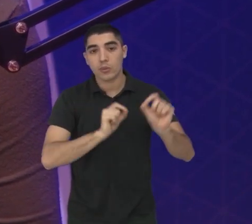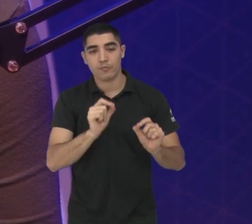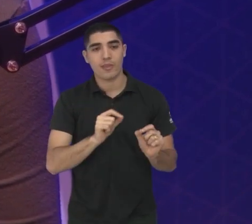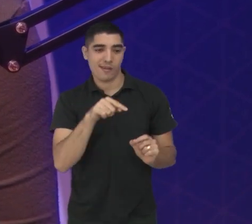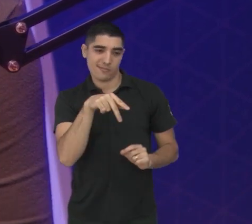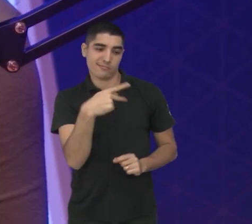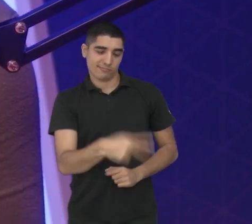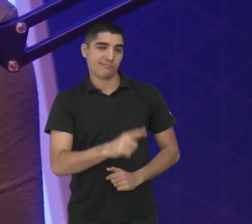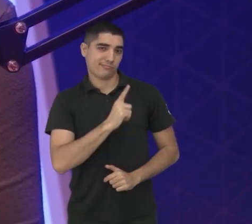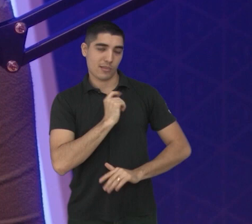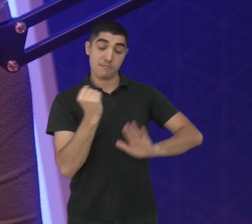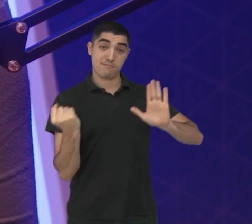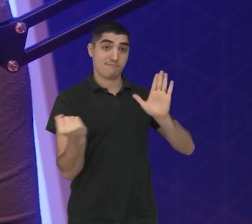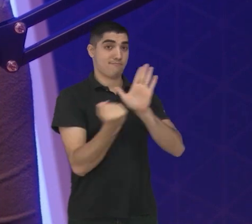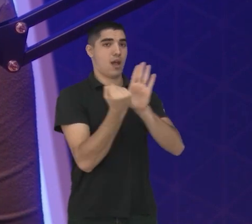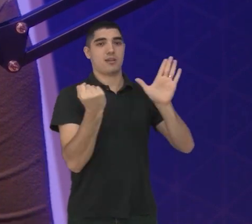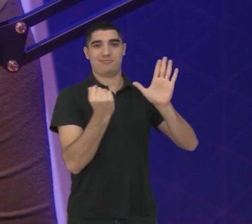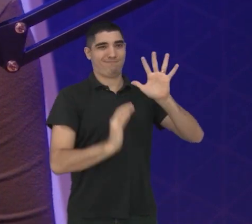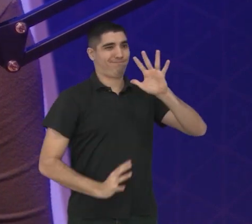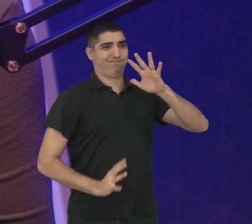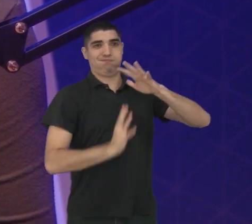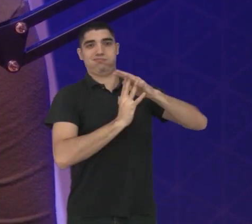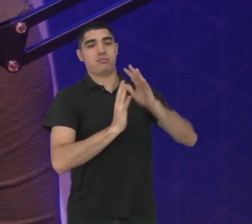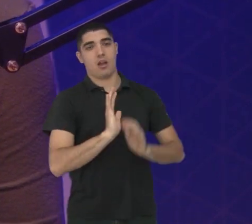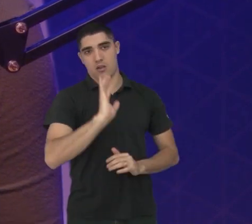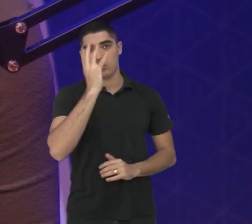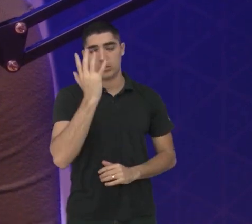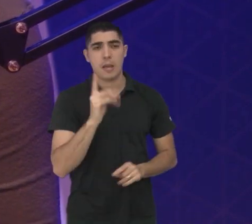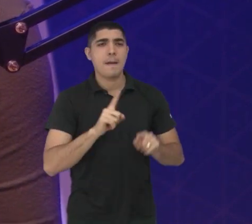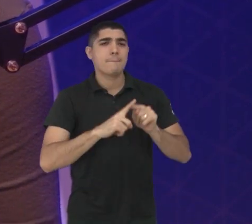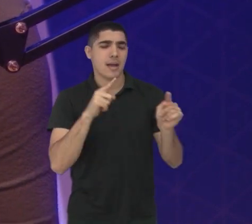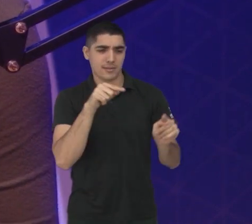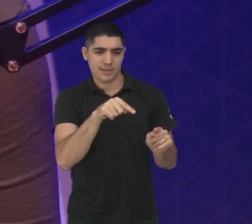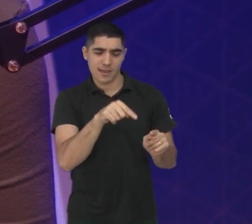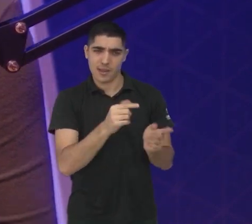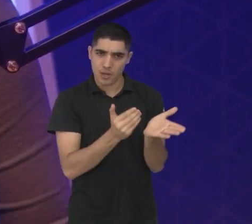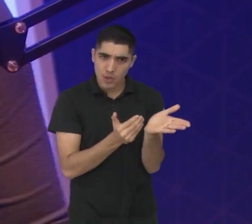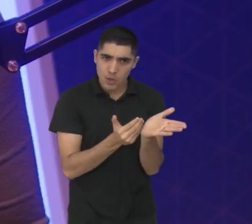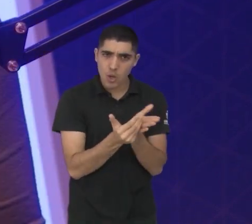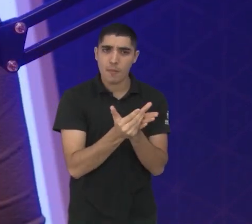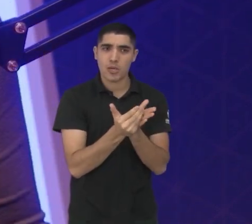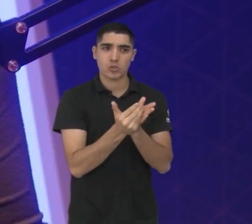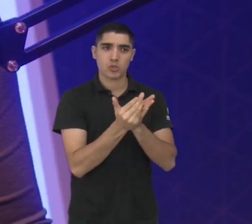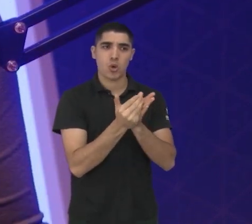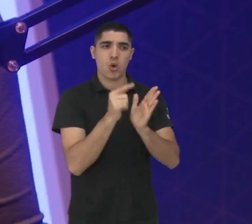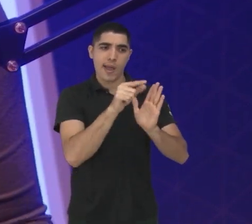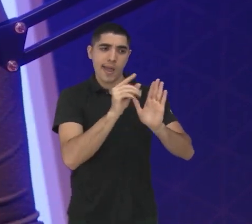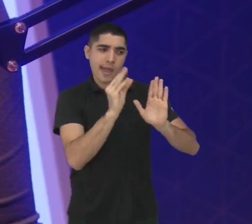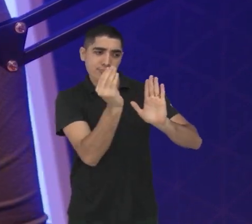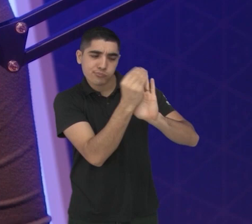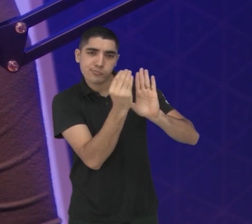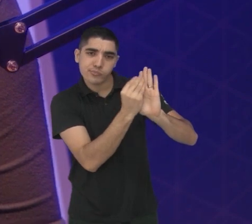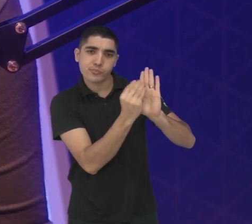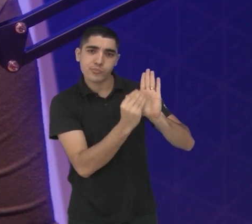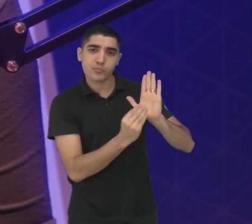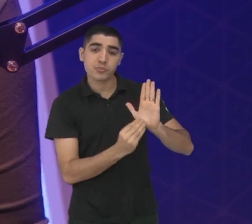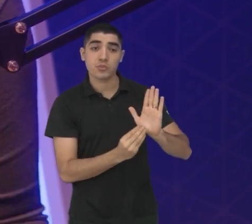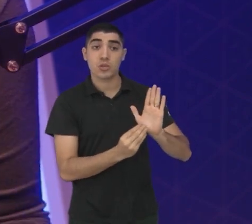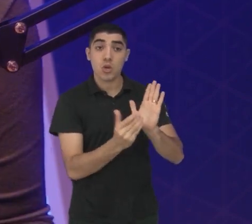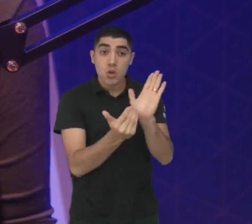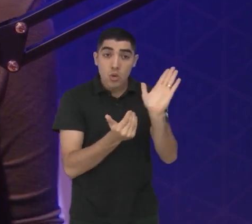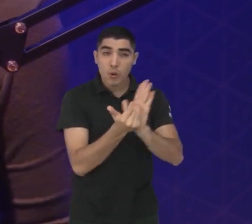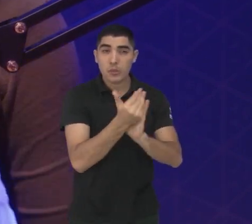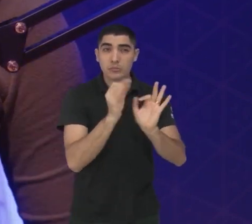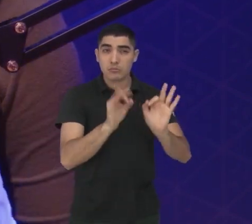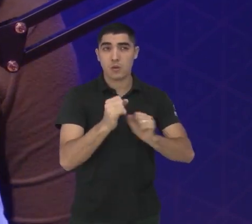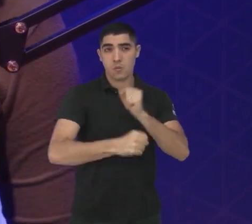a gente tem esse recorde, né, registrado, mas desde que os números começaram a ser registrados, né, e os números começaram a